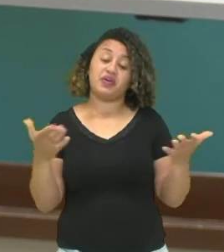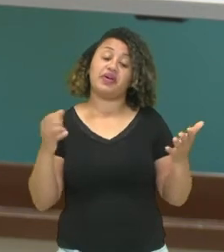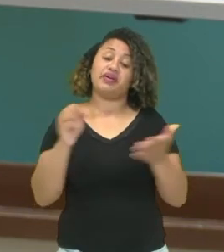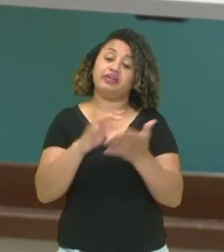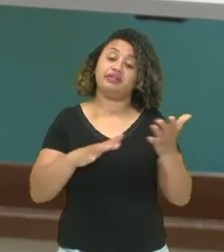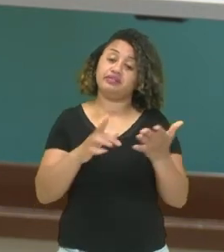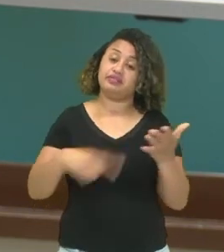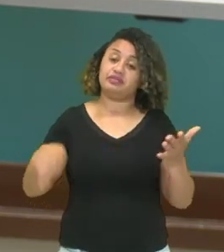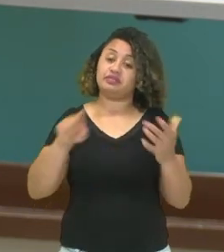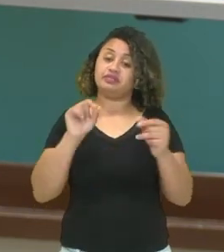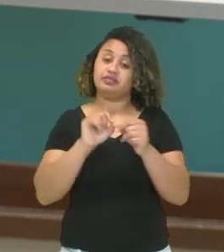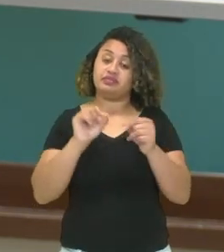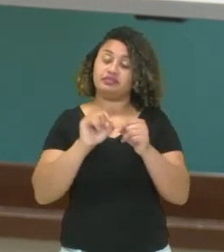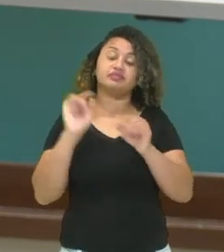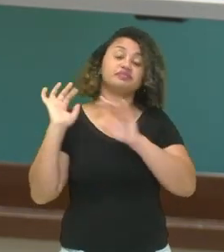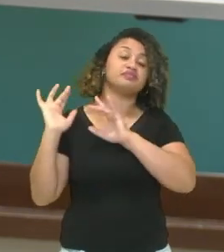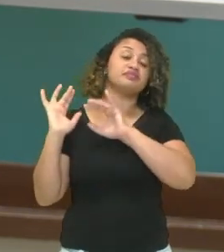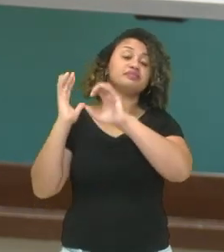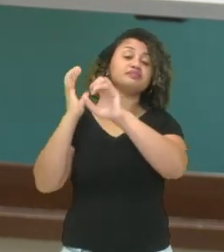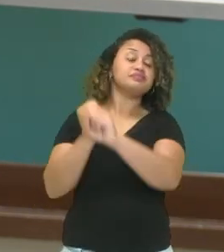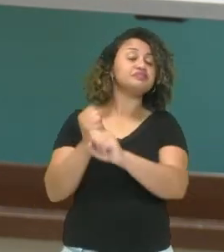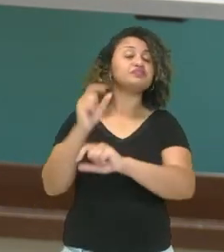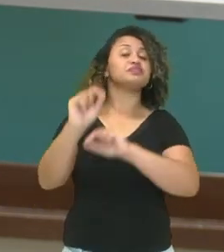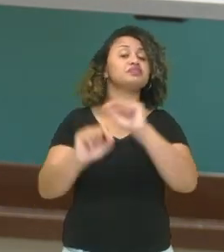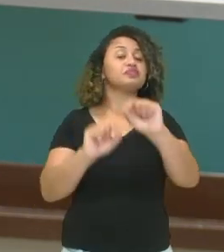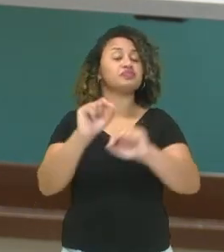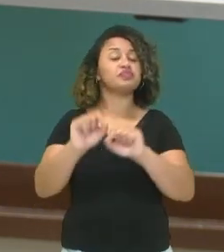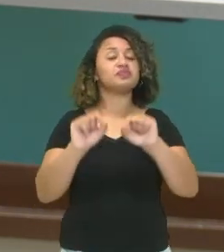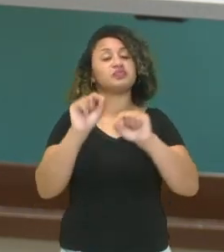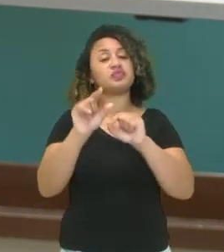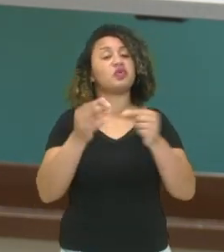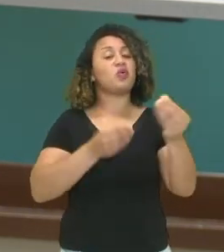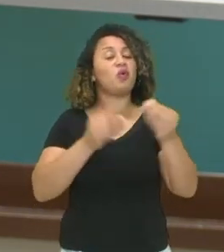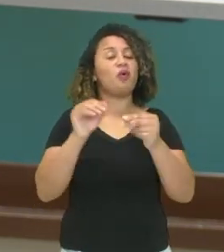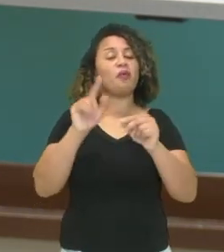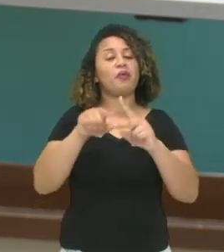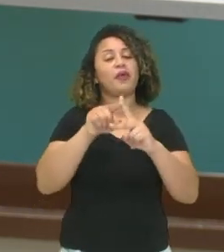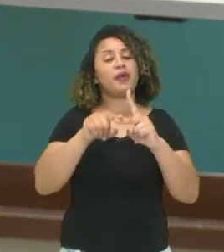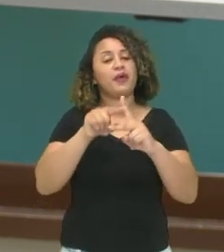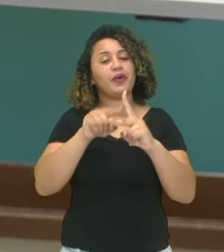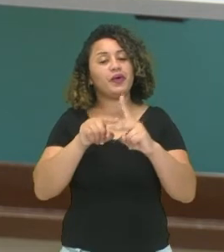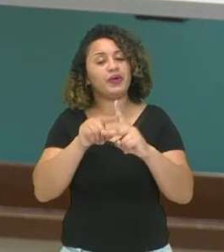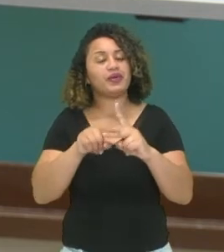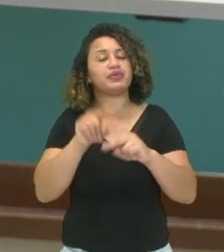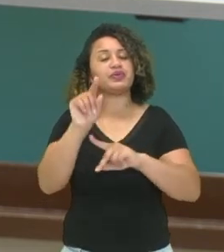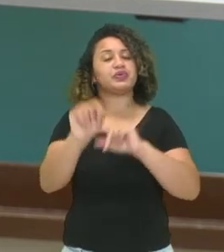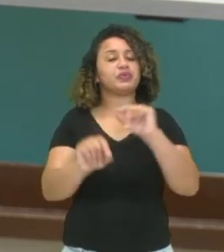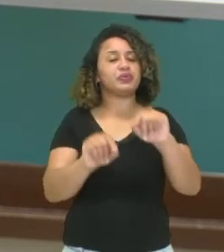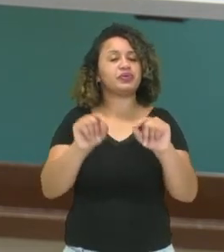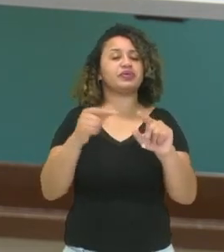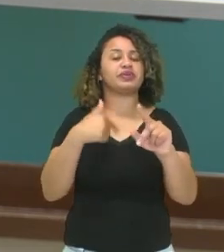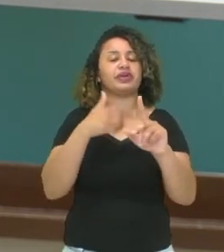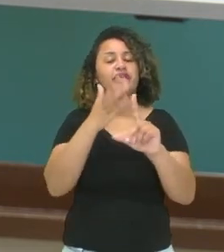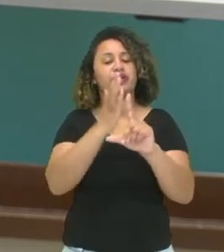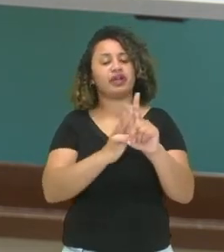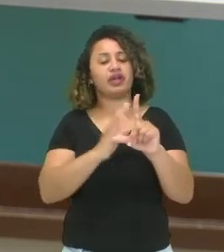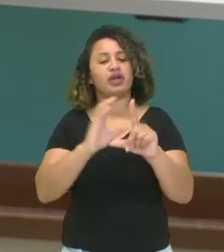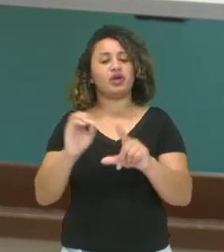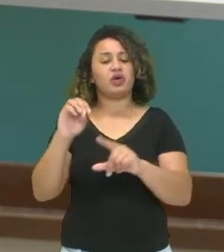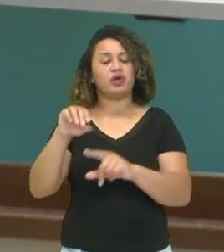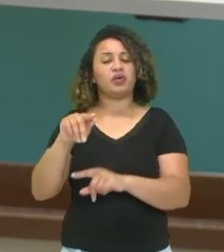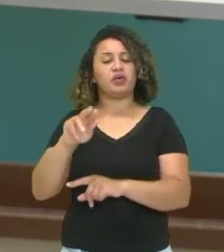para vocês. Revisarem a questão dos ângulos que são congruentes ali,